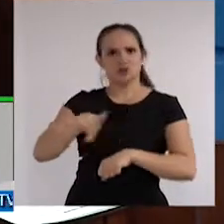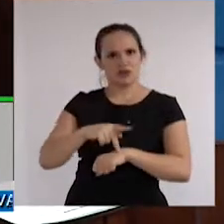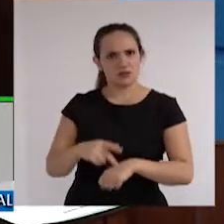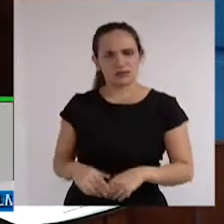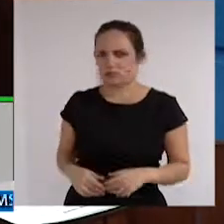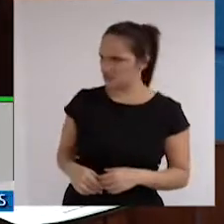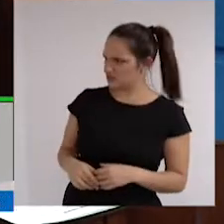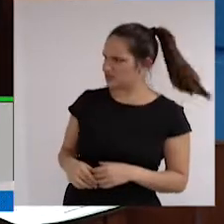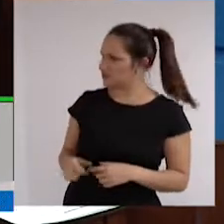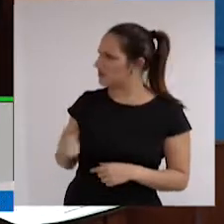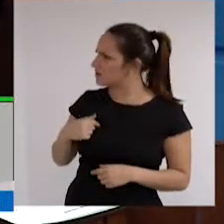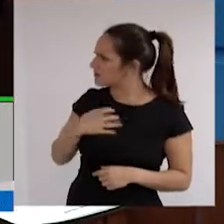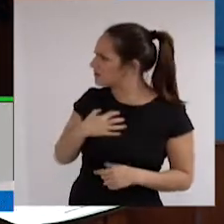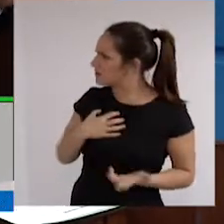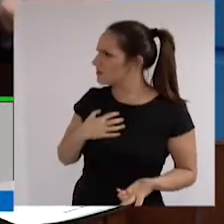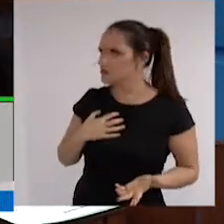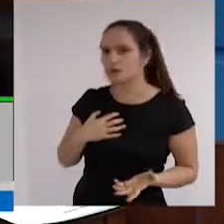rádio.